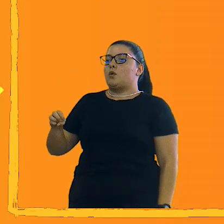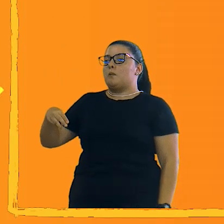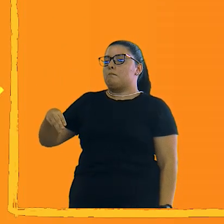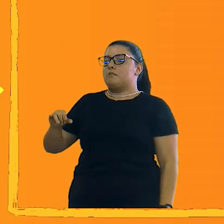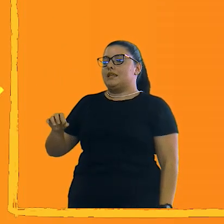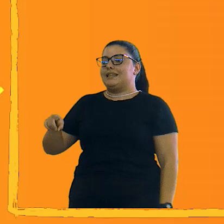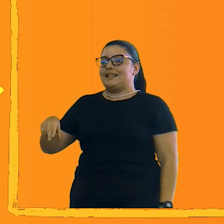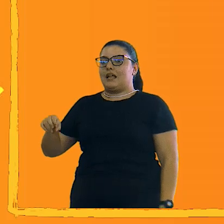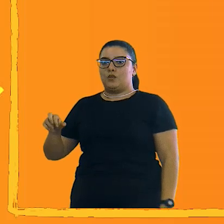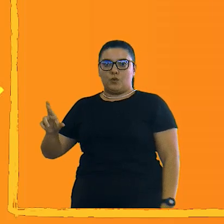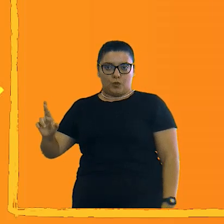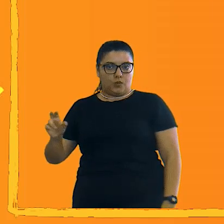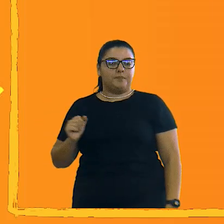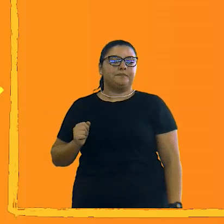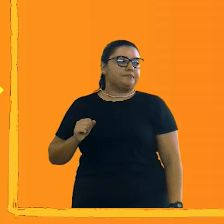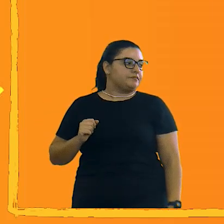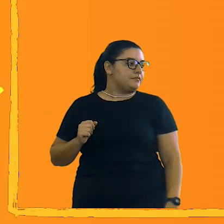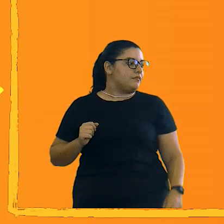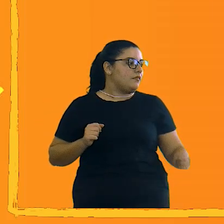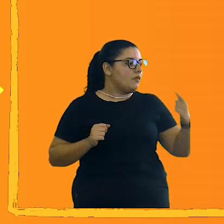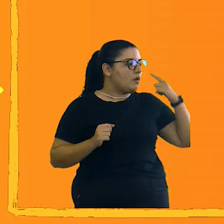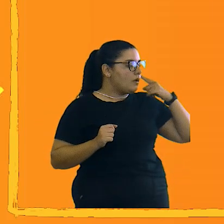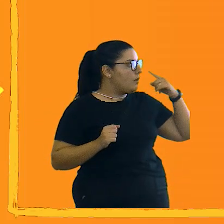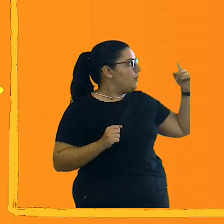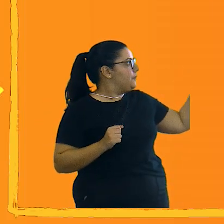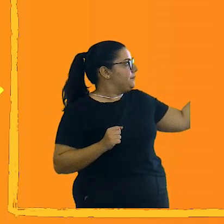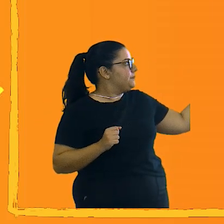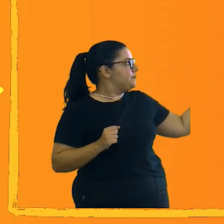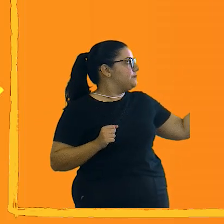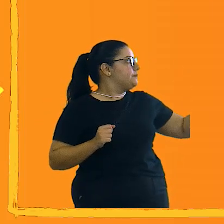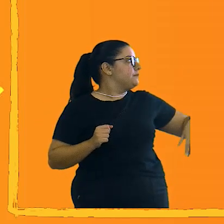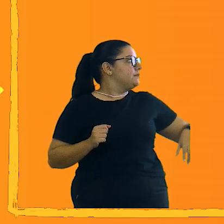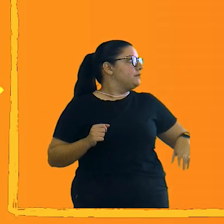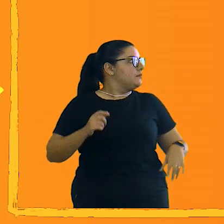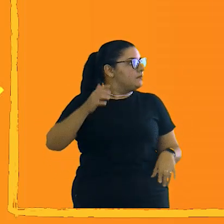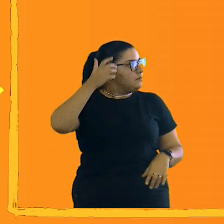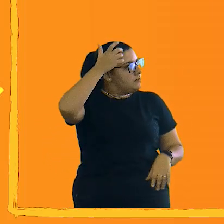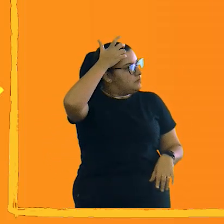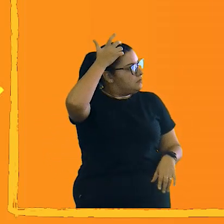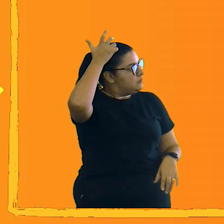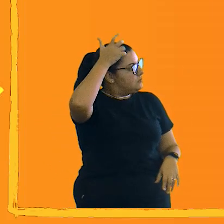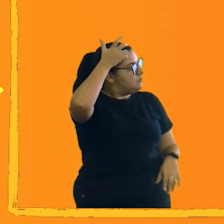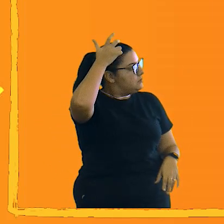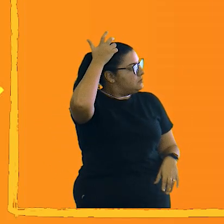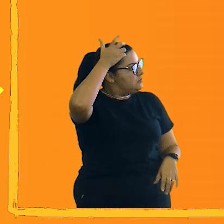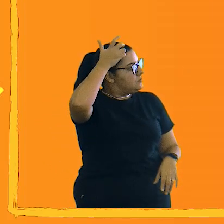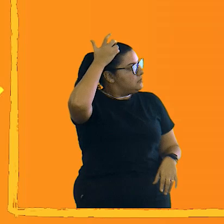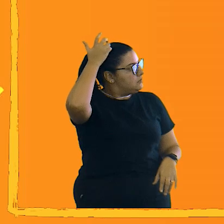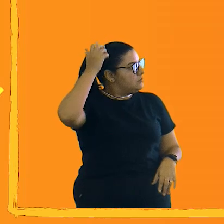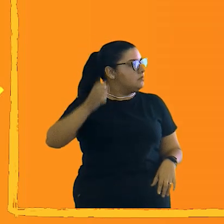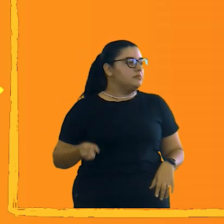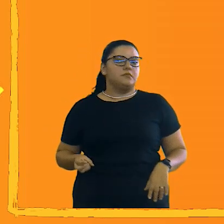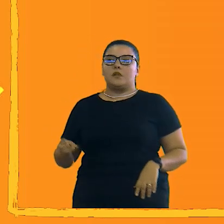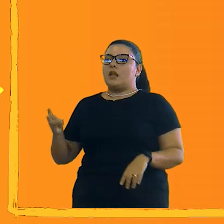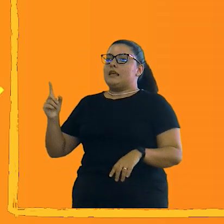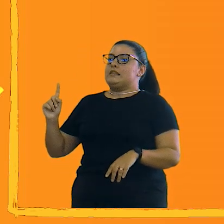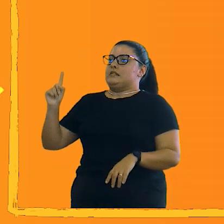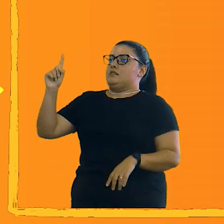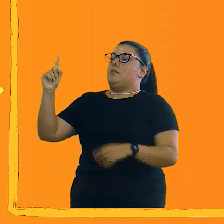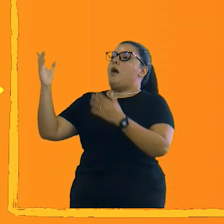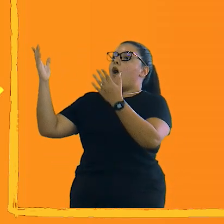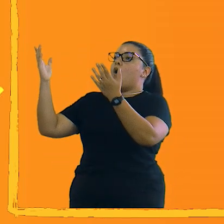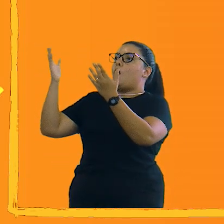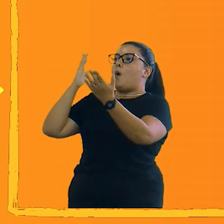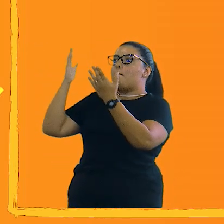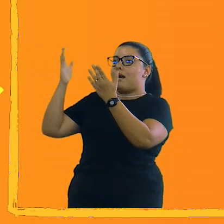ó representação daí comparação entre uma parte e o todo relação